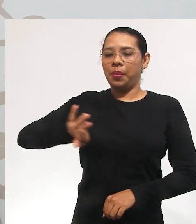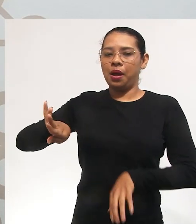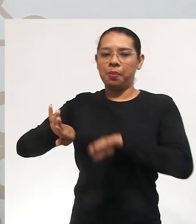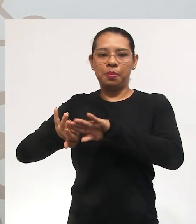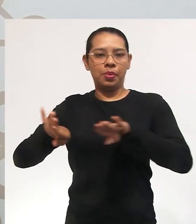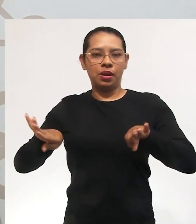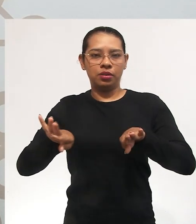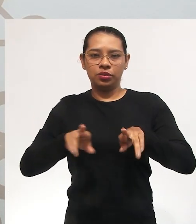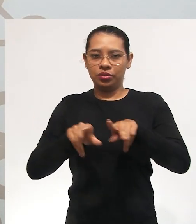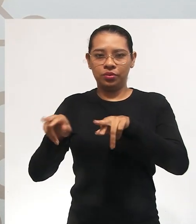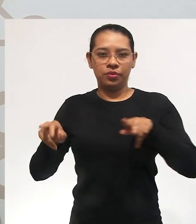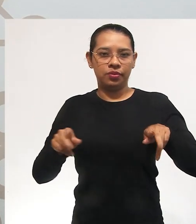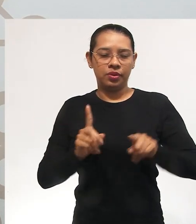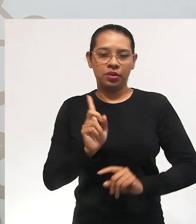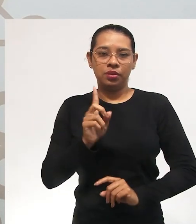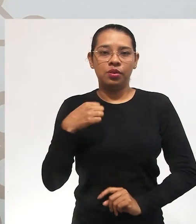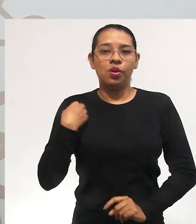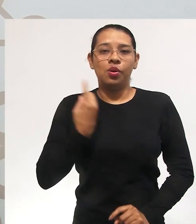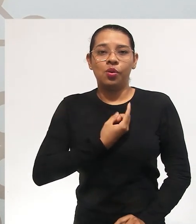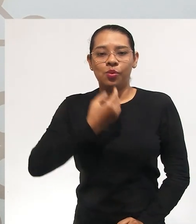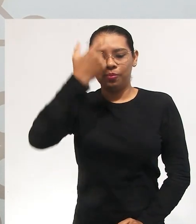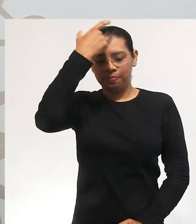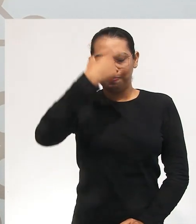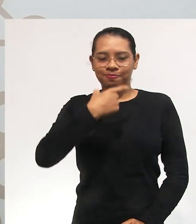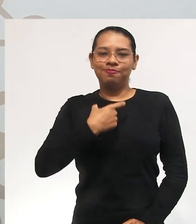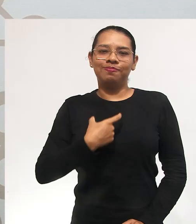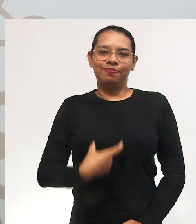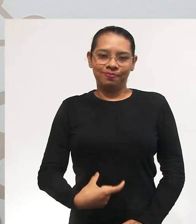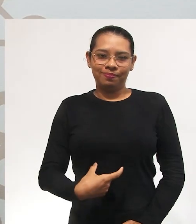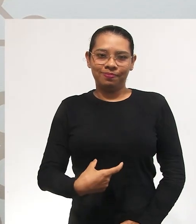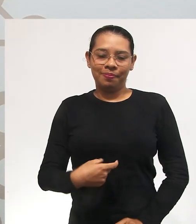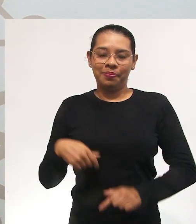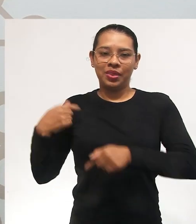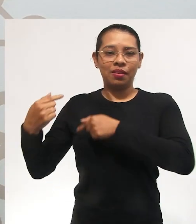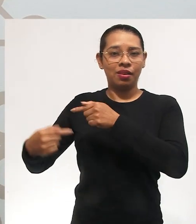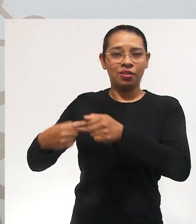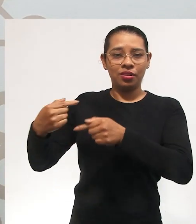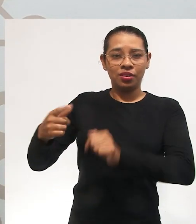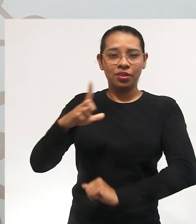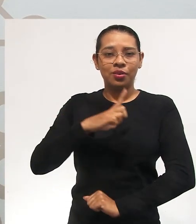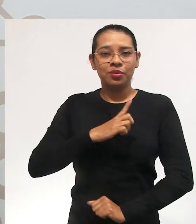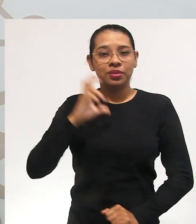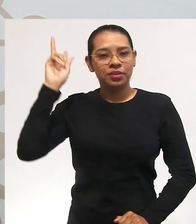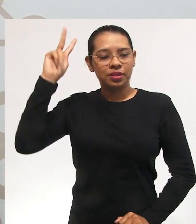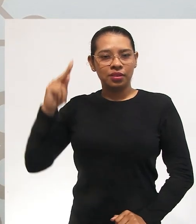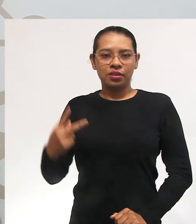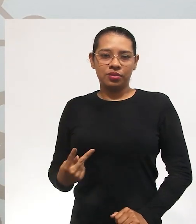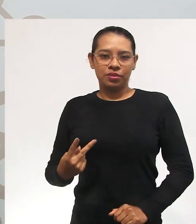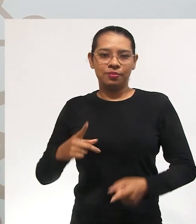dissociado do contexto sócio-histórico. Nós Sim. somos seres sócio-históricos, né? Então,